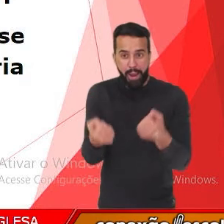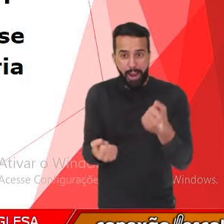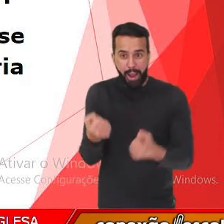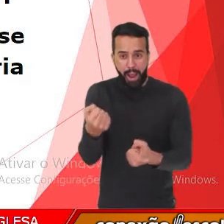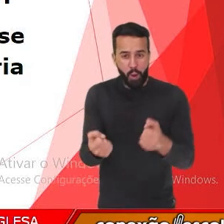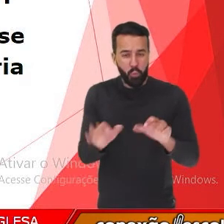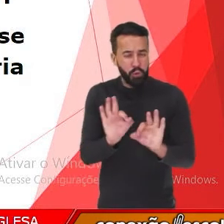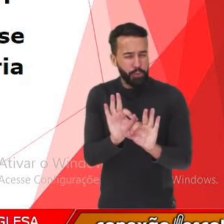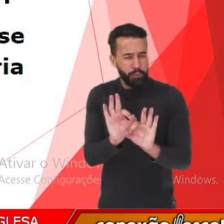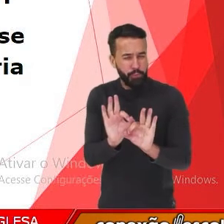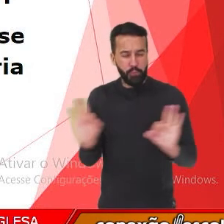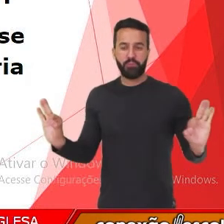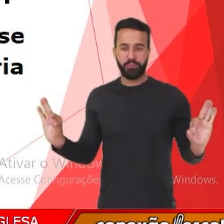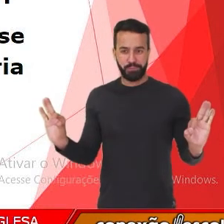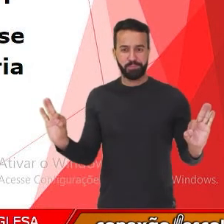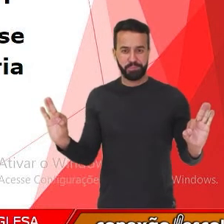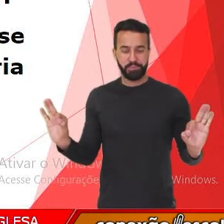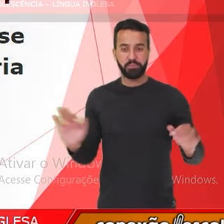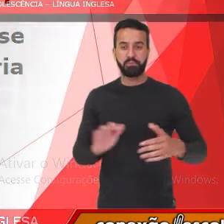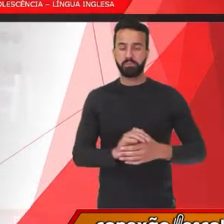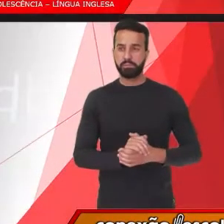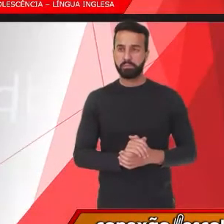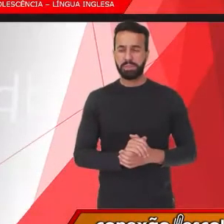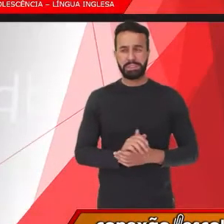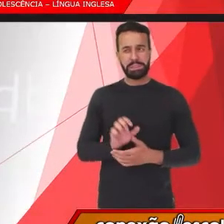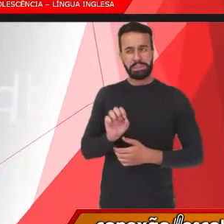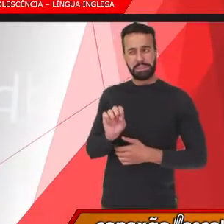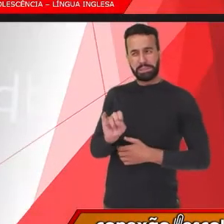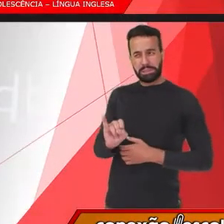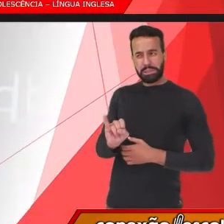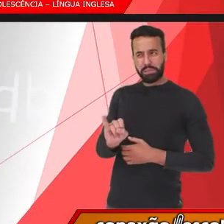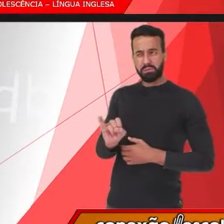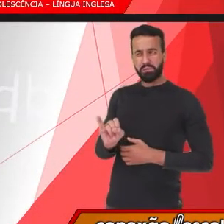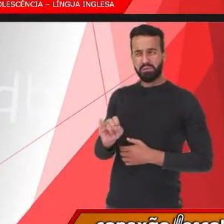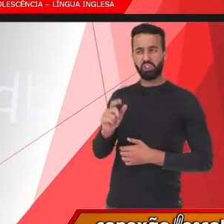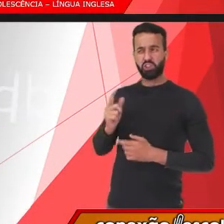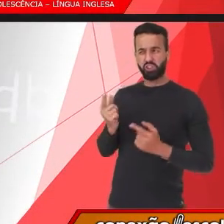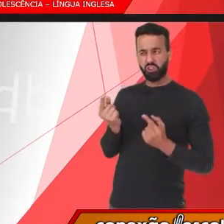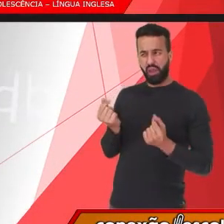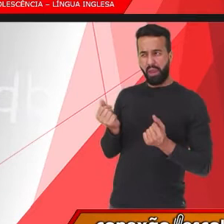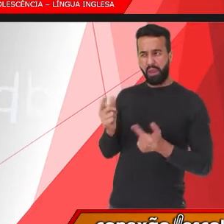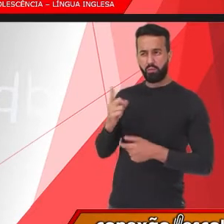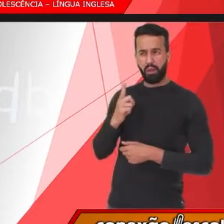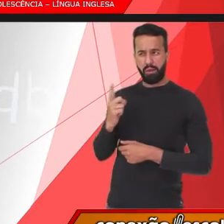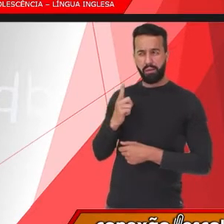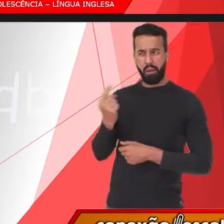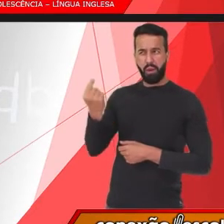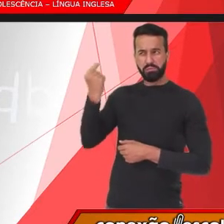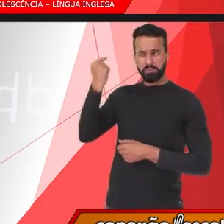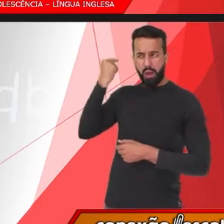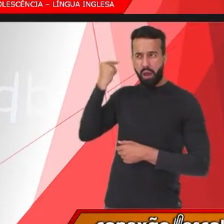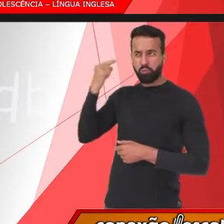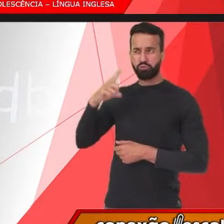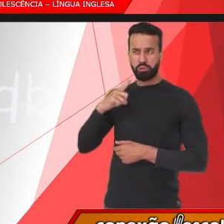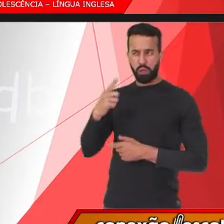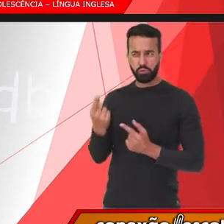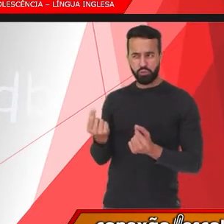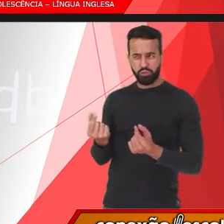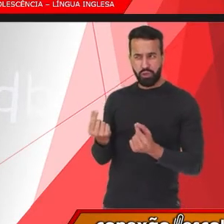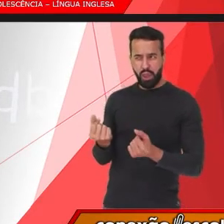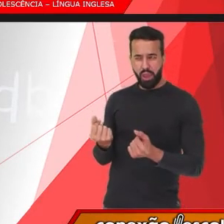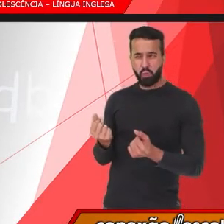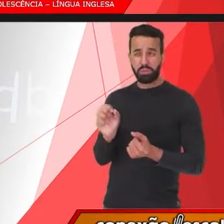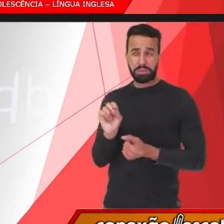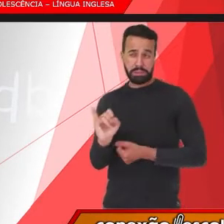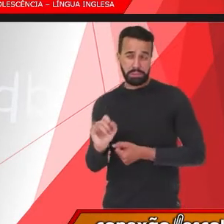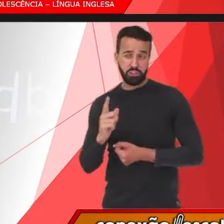essa é a ideia, né? Se você tivesse, né, algo que remete a uma ideia do passado, né? Se você tivesse,